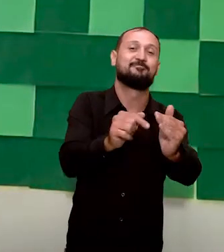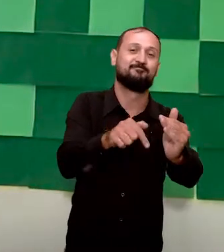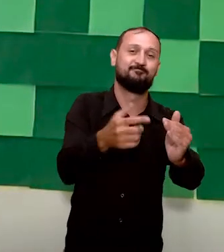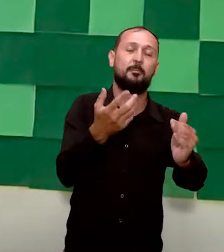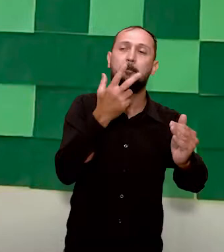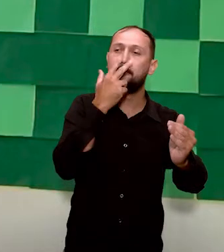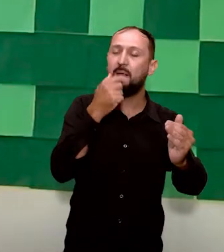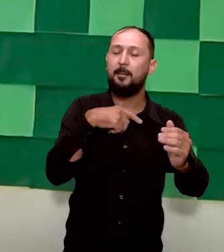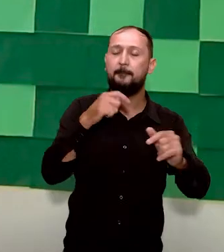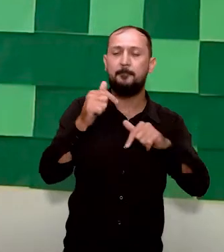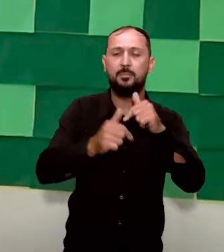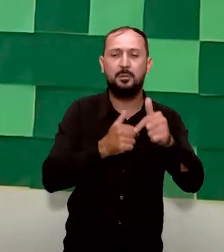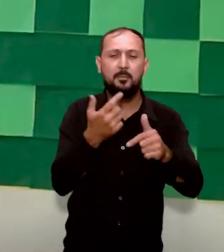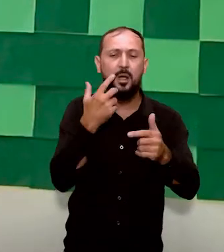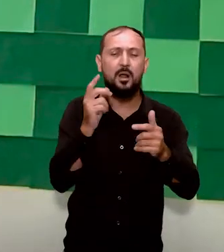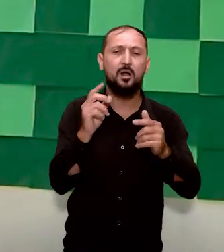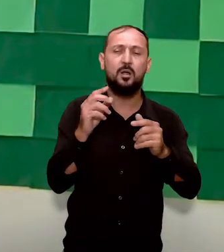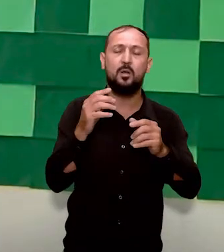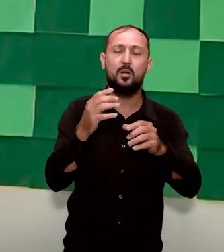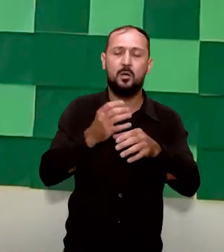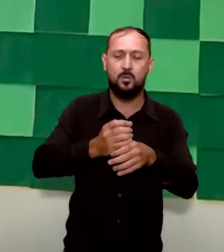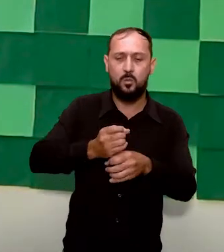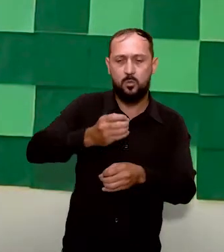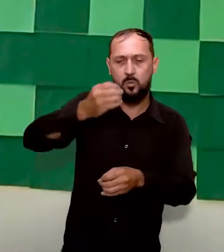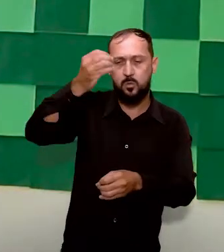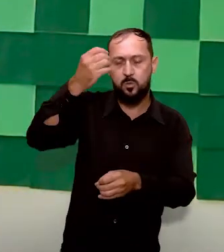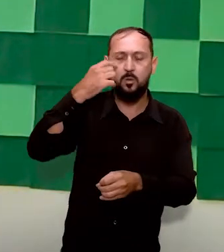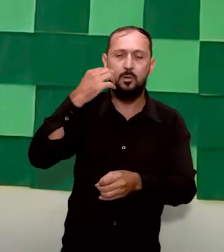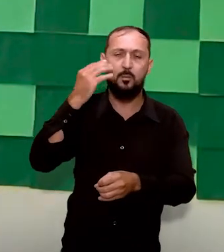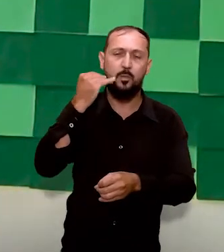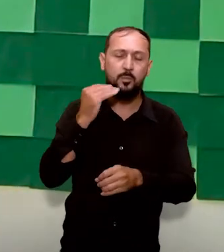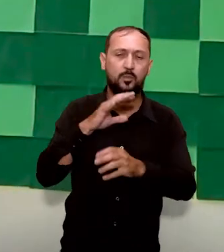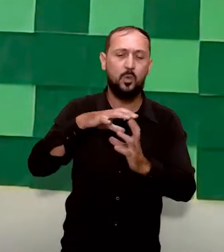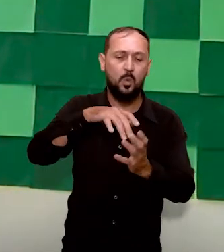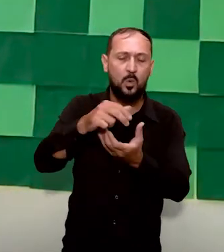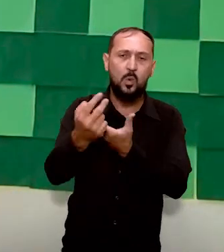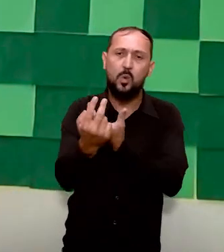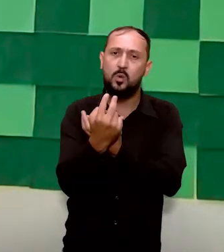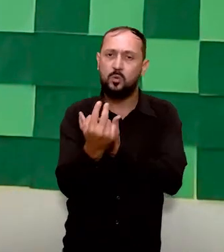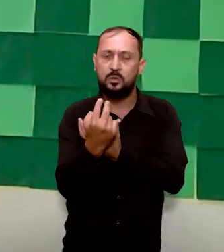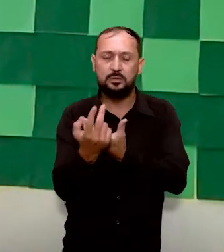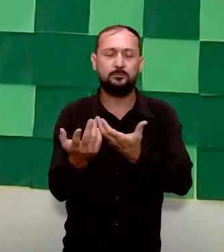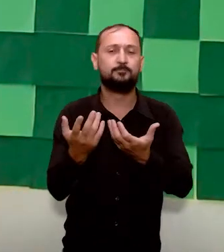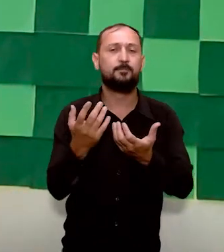Casa. E como eu sou uma pessoa que trabalha muito com bambu, com sustentabilidade, com